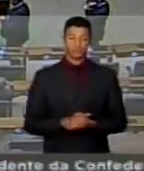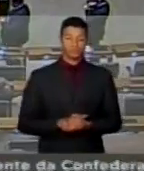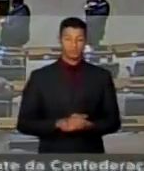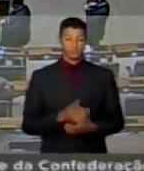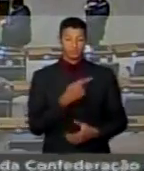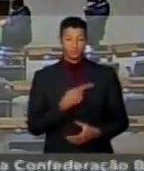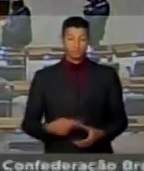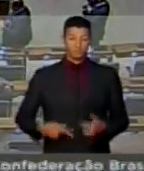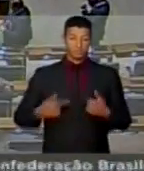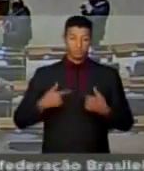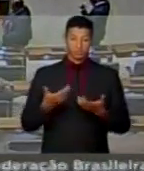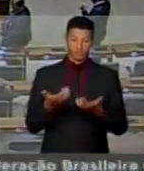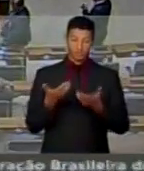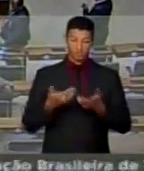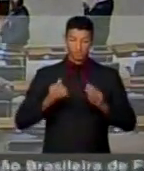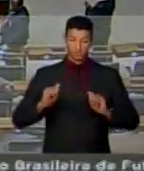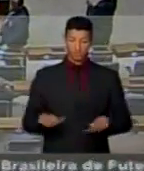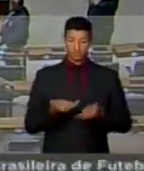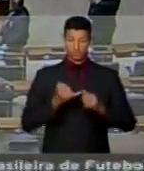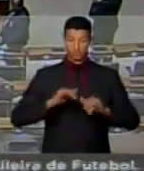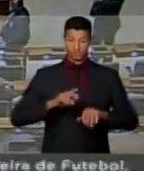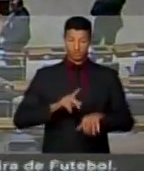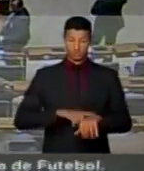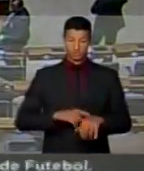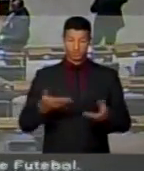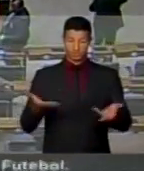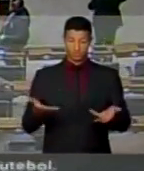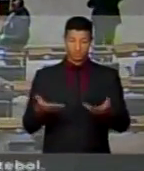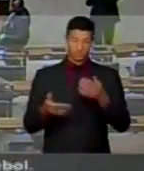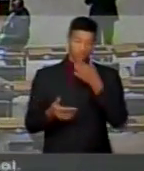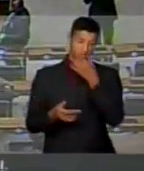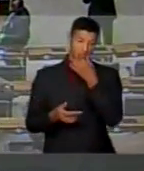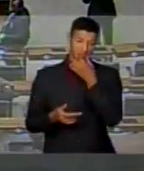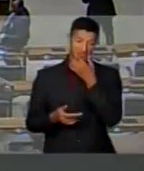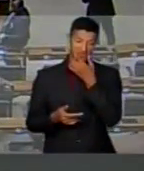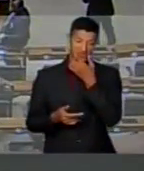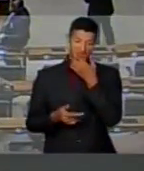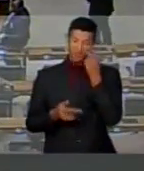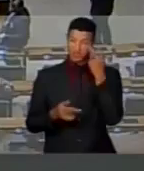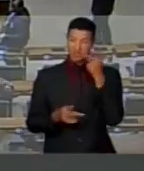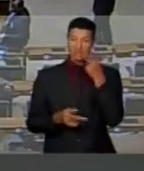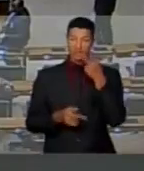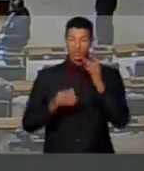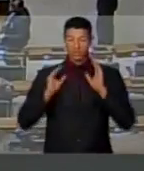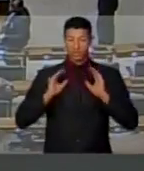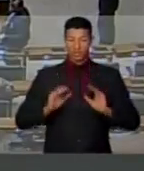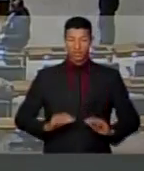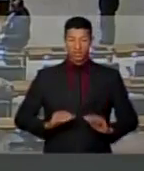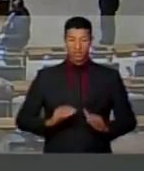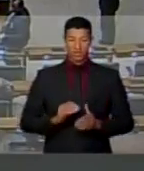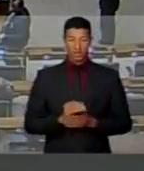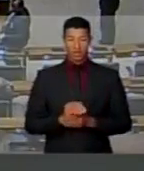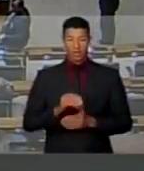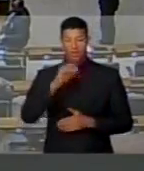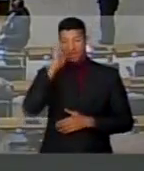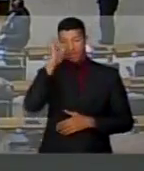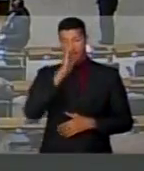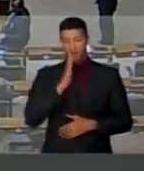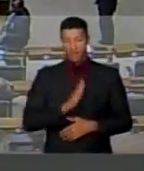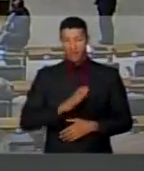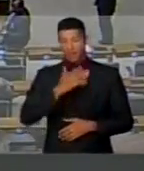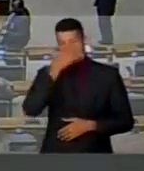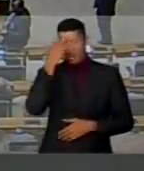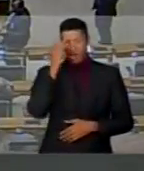Senhor presidente, eu queria aproveitar essa oportunidade para me dirigir ao cidadão, ao brasileiro,